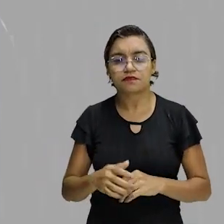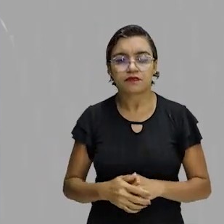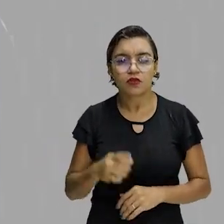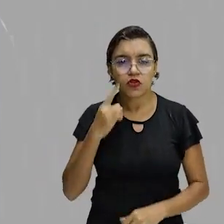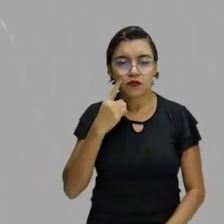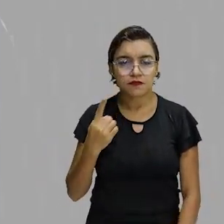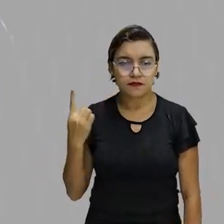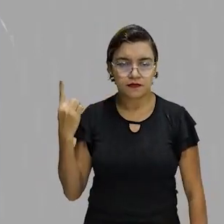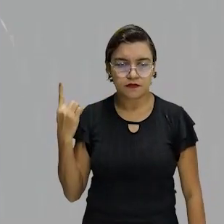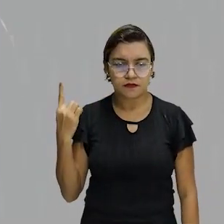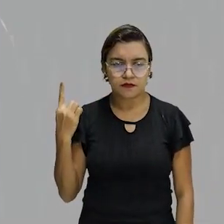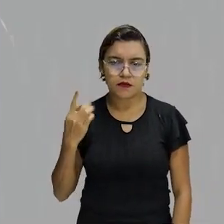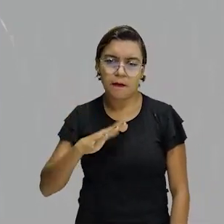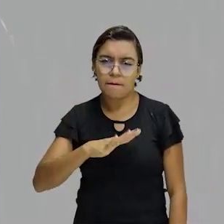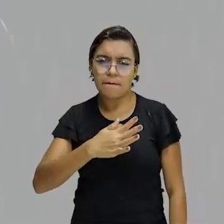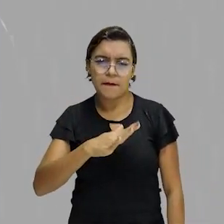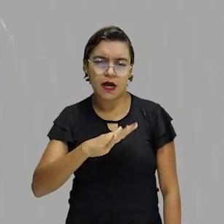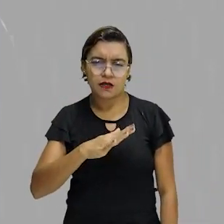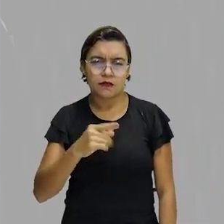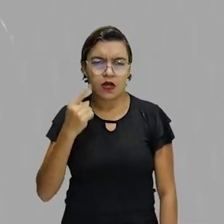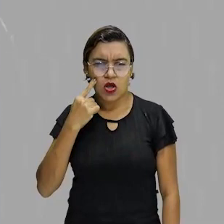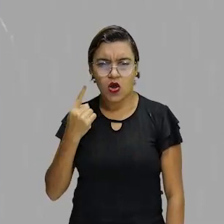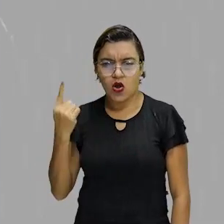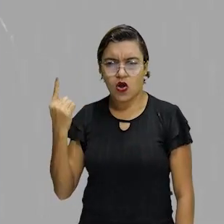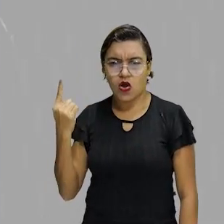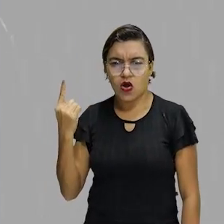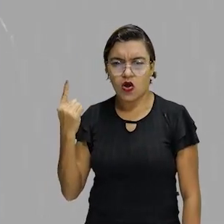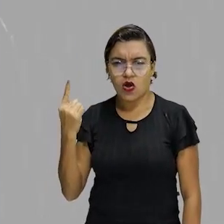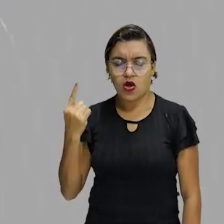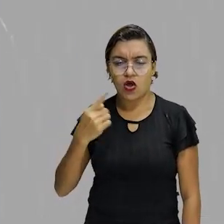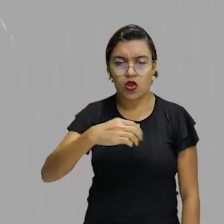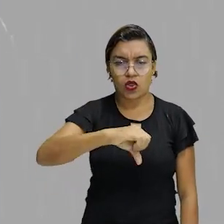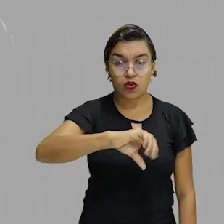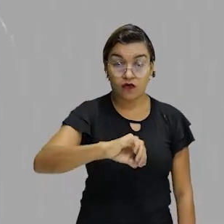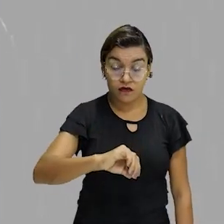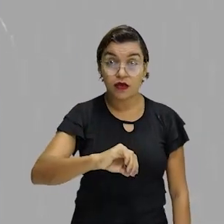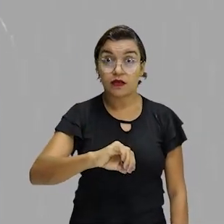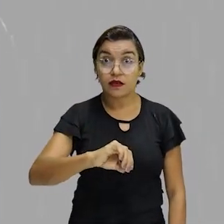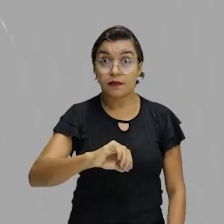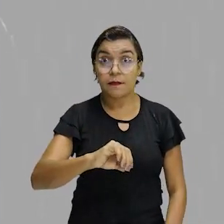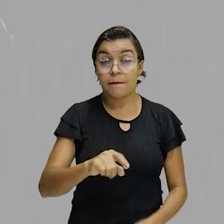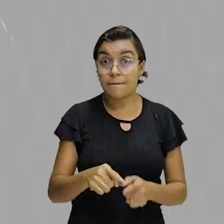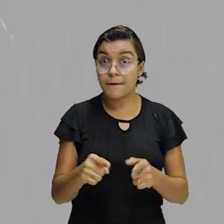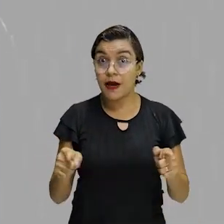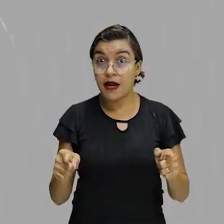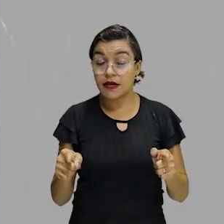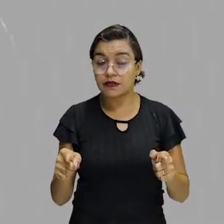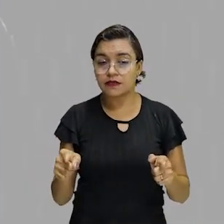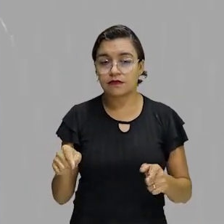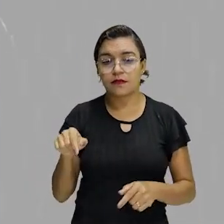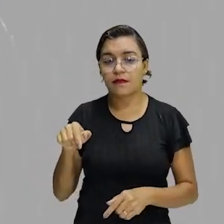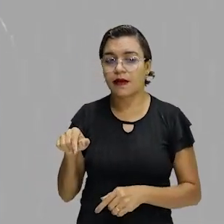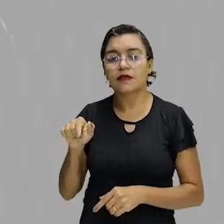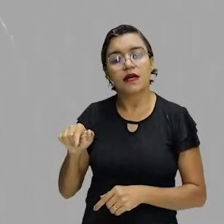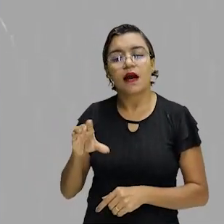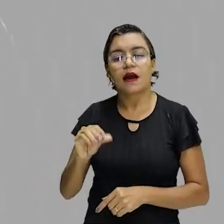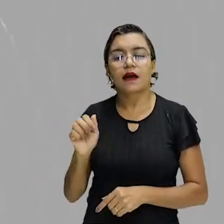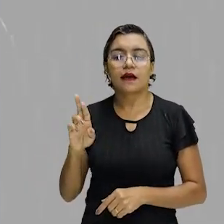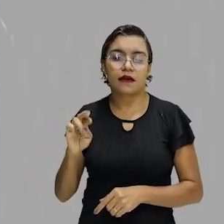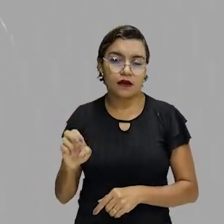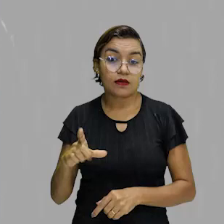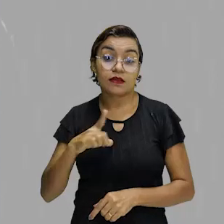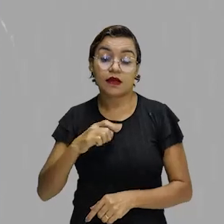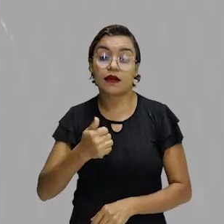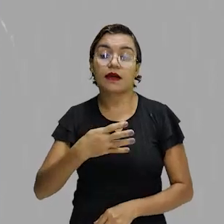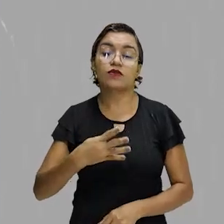rapidinho, de mais de 90 países, né? Uma organização maior, tem uma abrangência maior, mas a Carry também tem ali 14